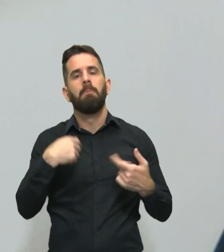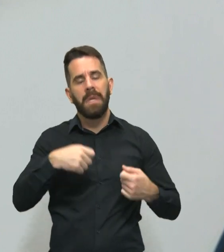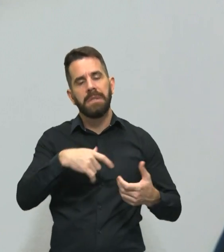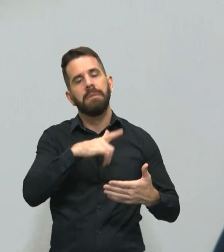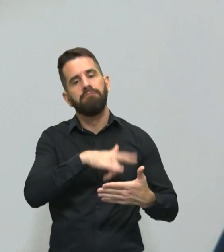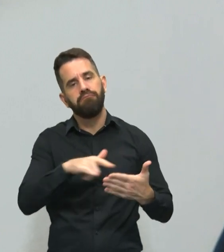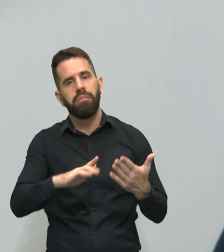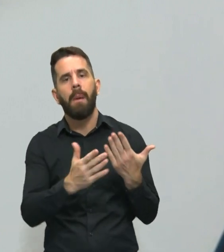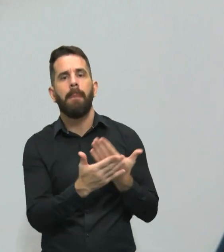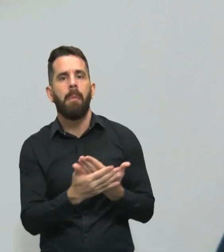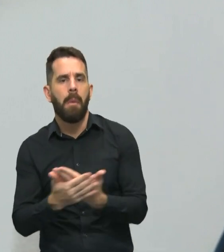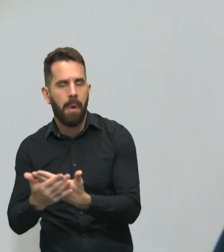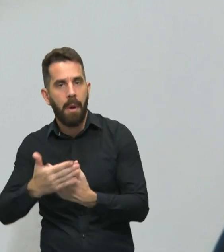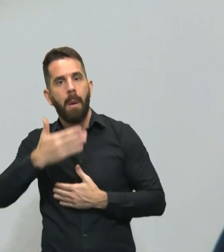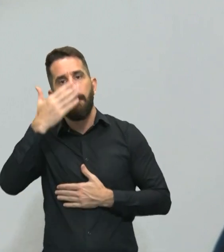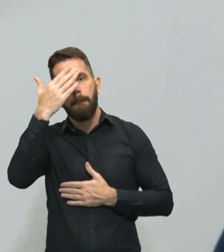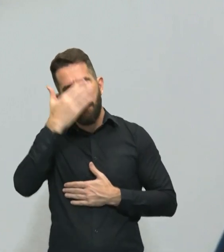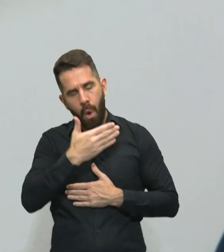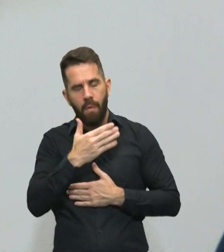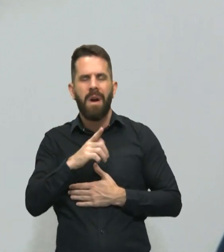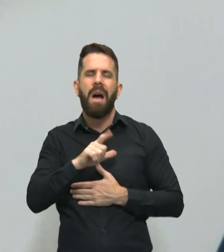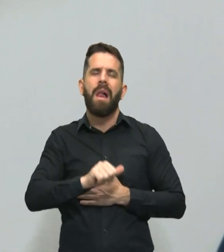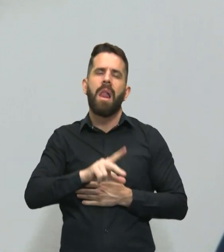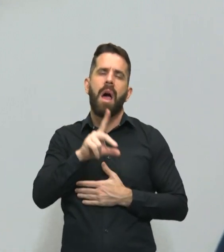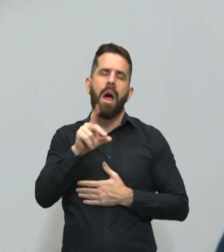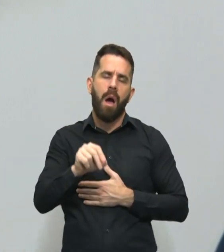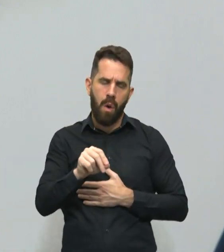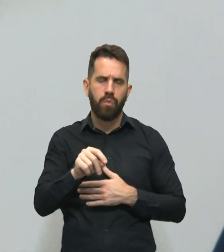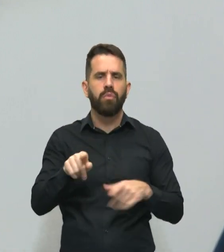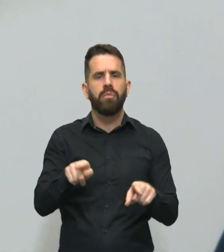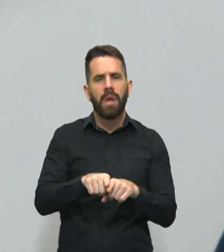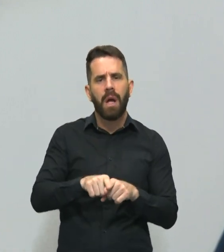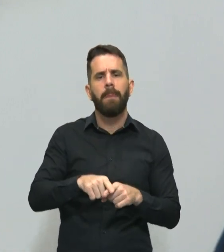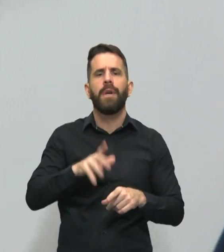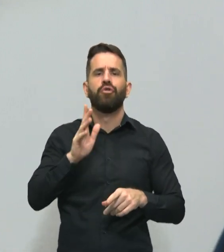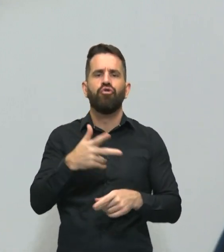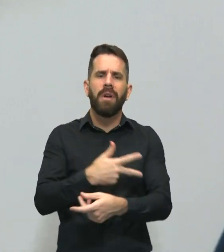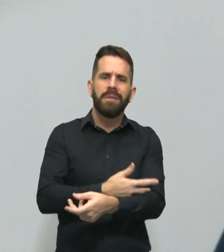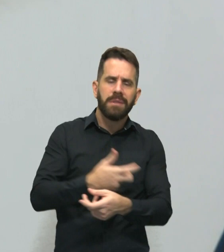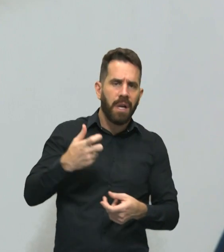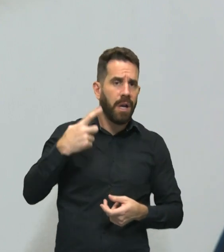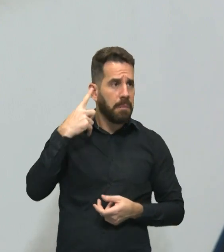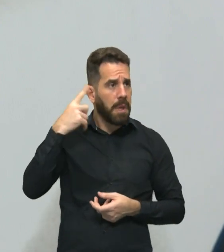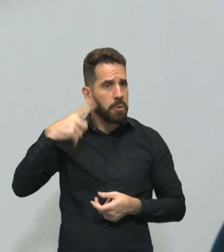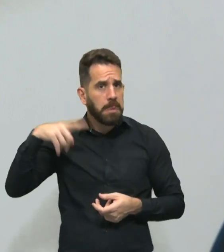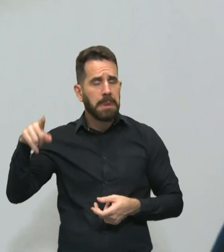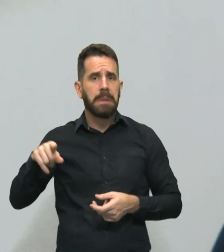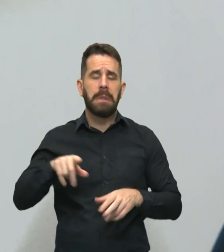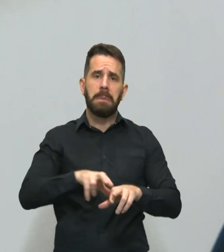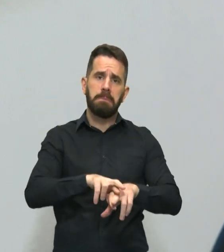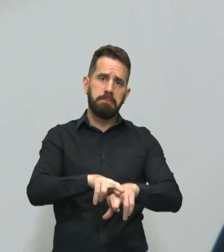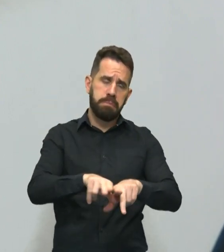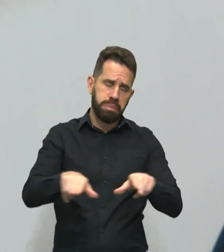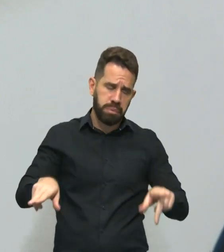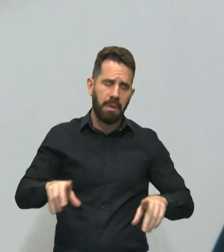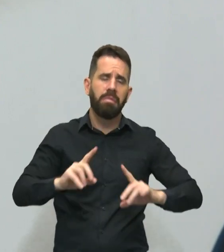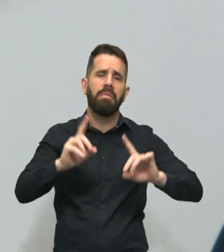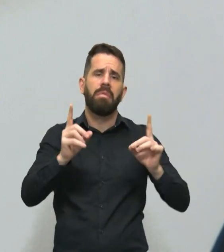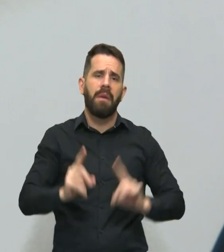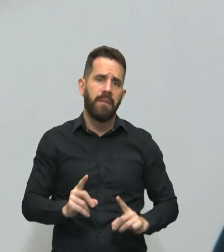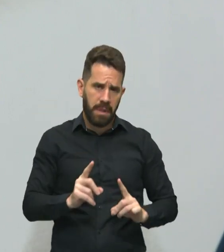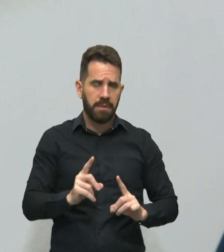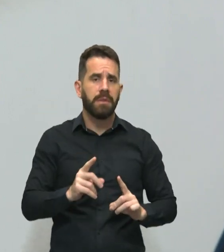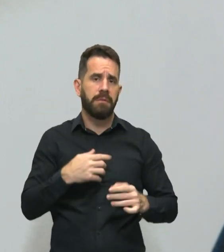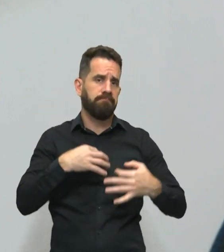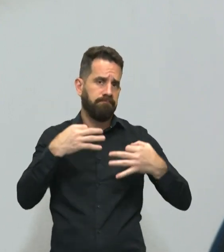laudos comprobatórios, né? Tanto o laudo quanto os exames necessários para comprovar a